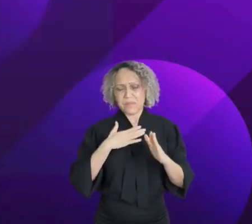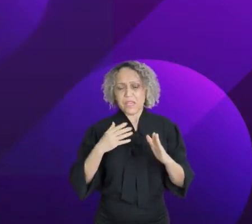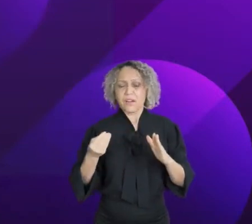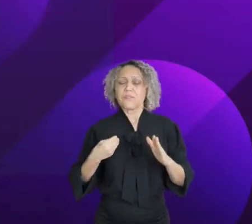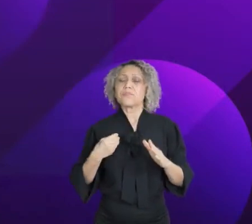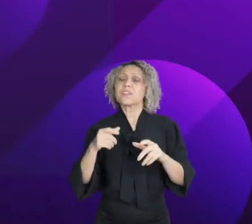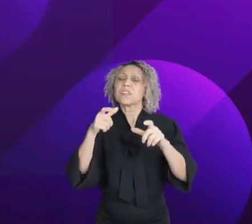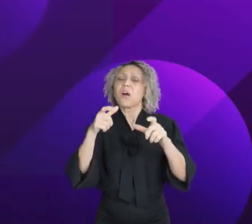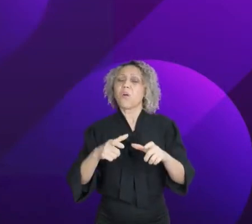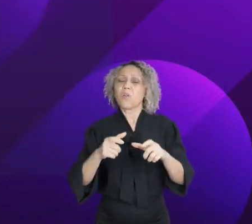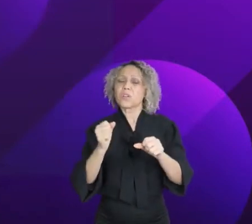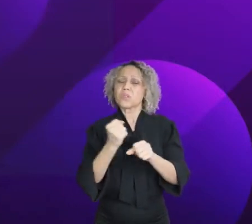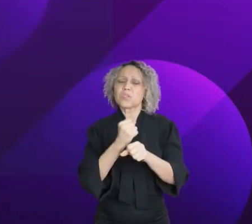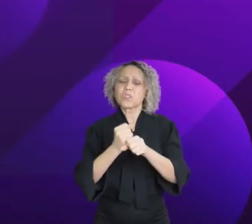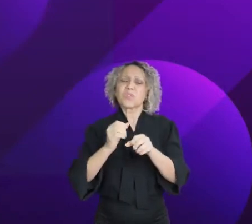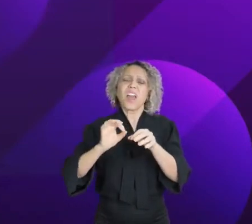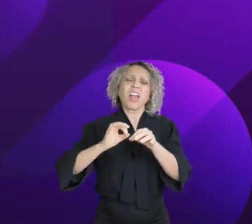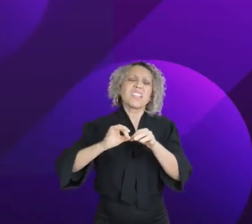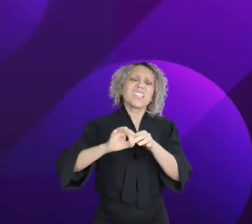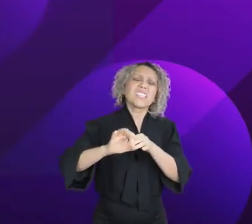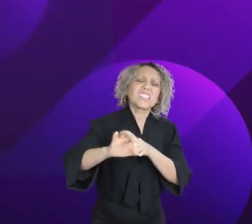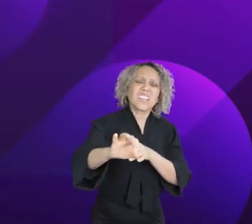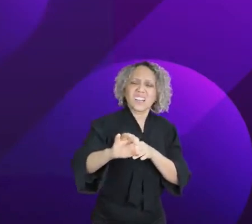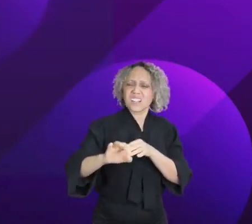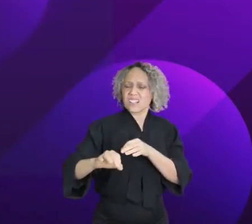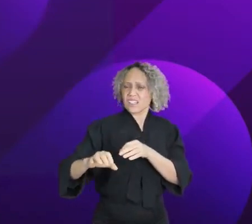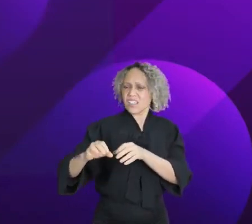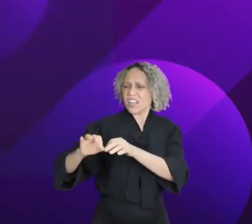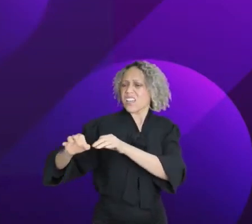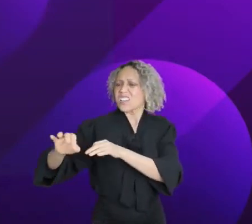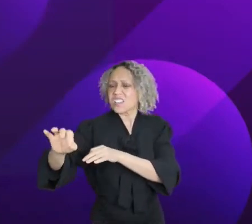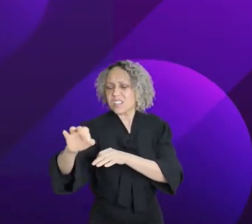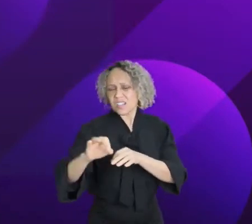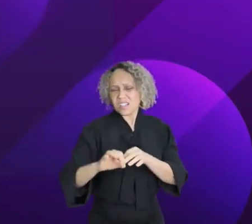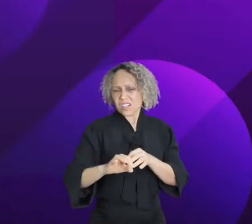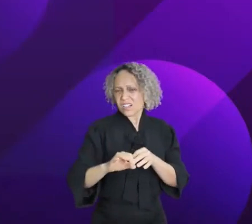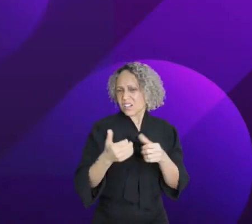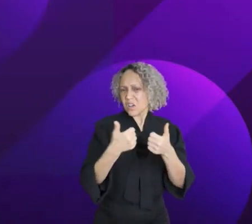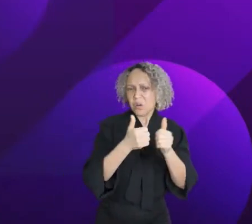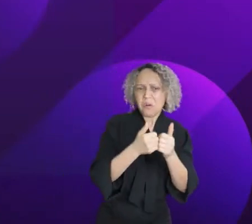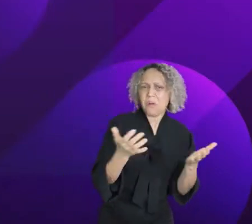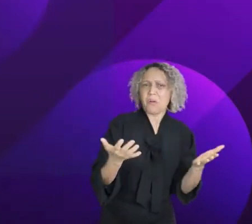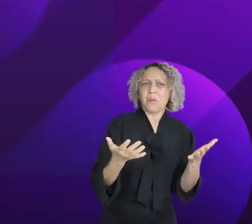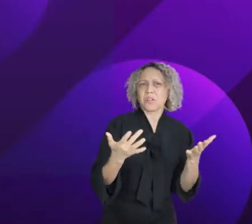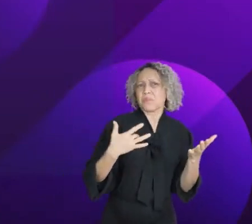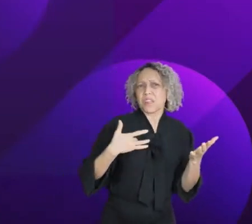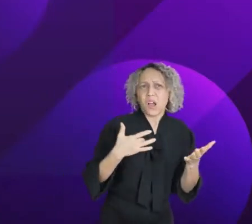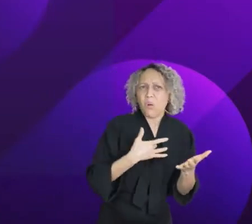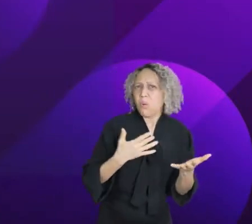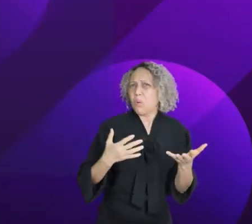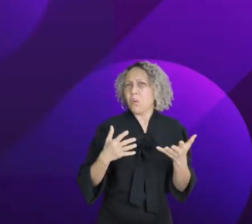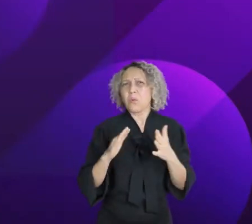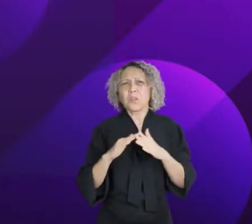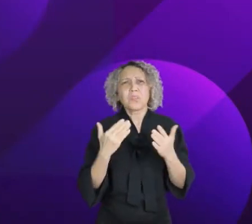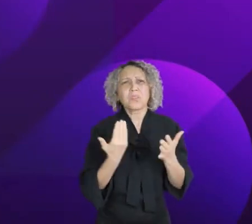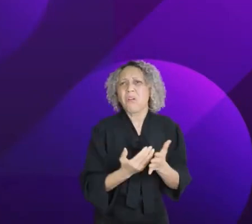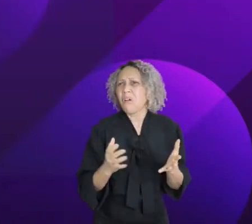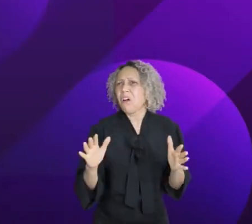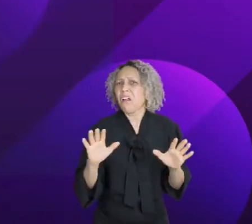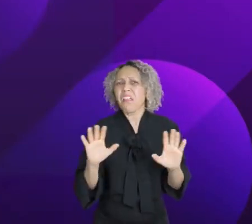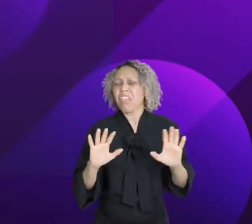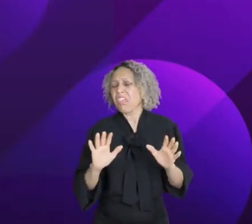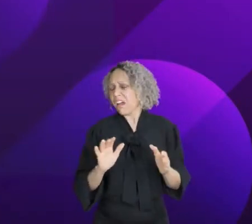se estiver em áreas mais distantes, ter essa relação maior com as obras de infraestrutura. Ele